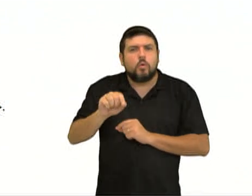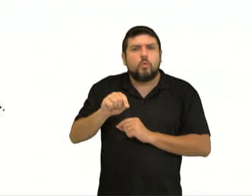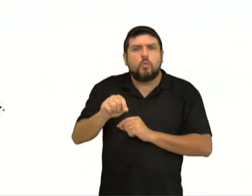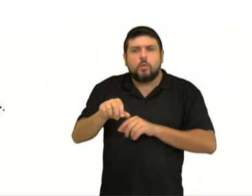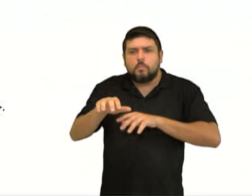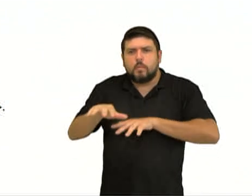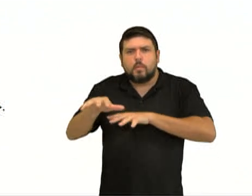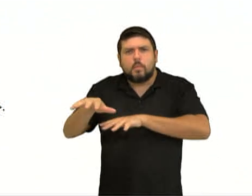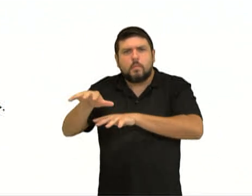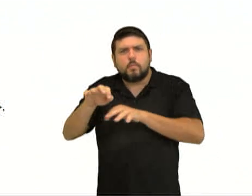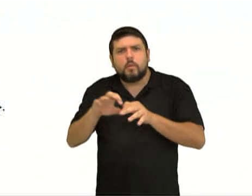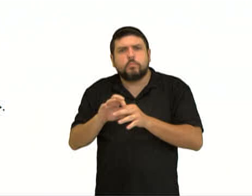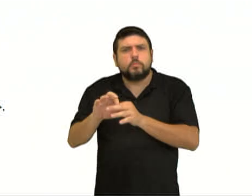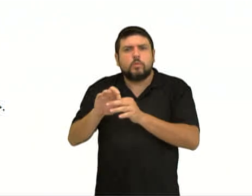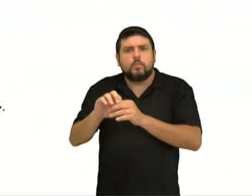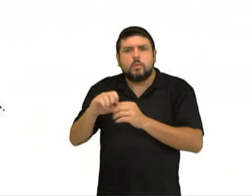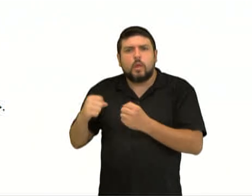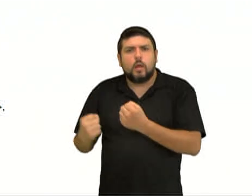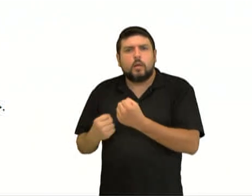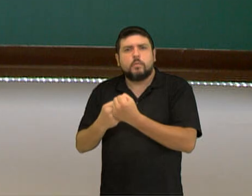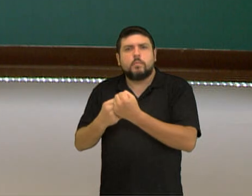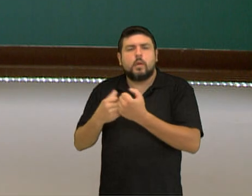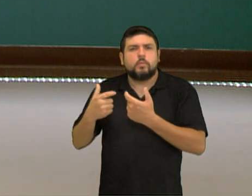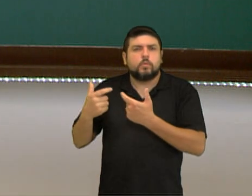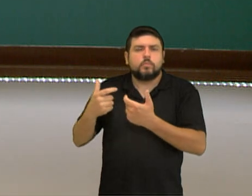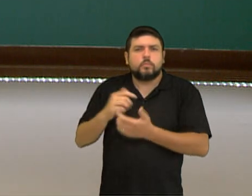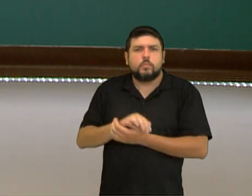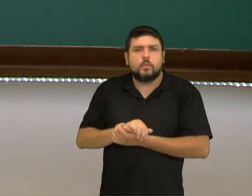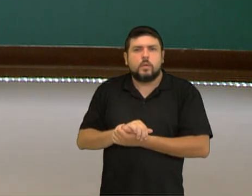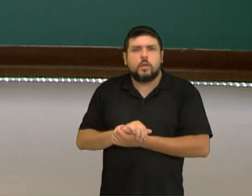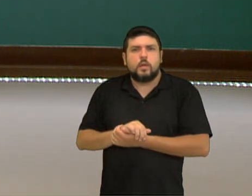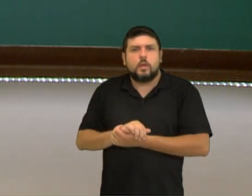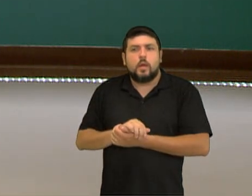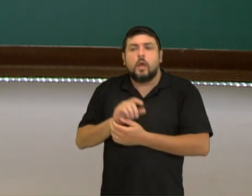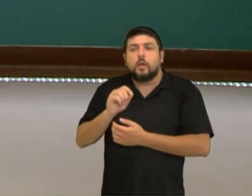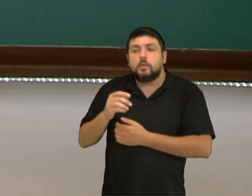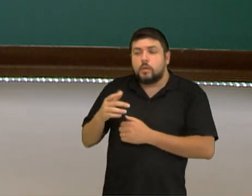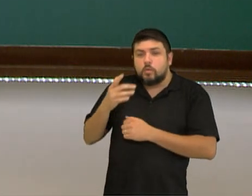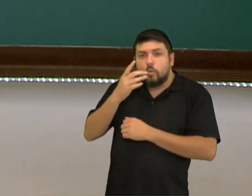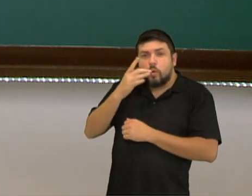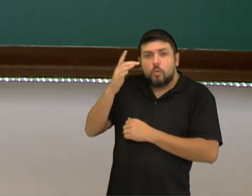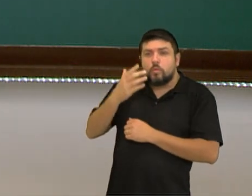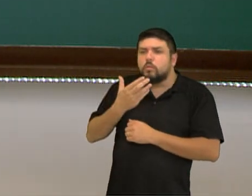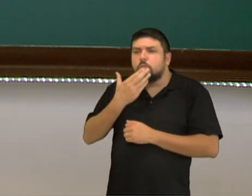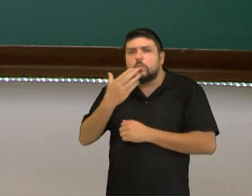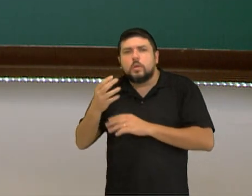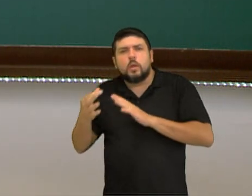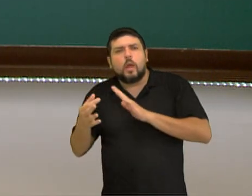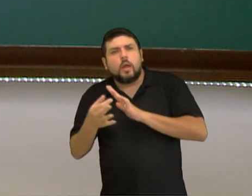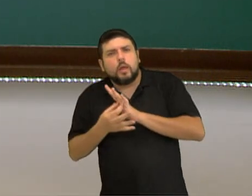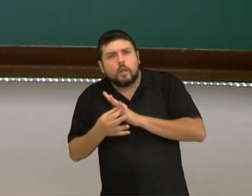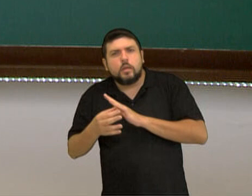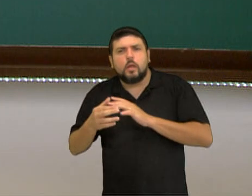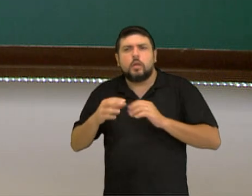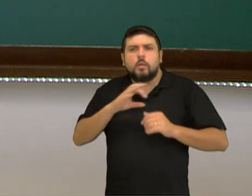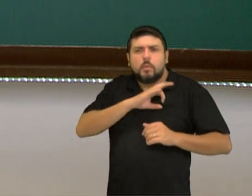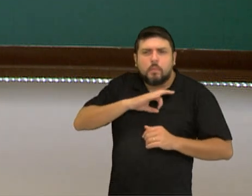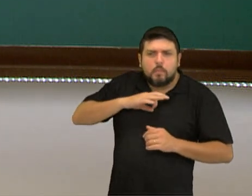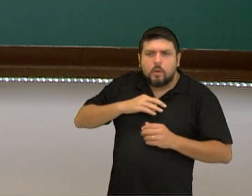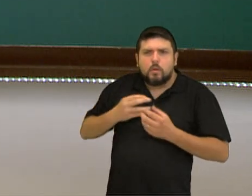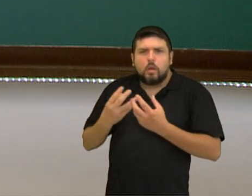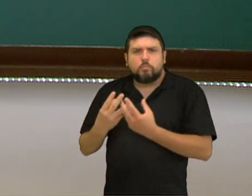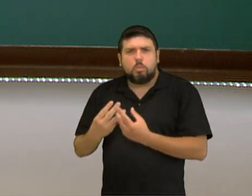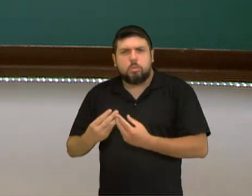luta. Inclusive quem tinha ouro foi pedido para doar alianças, correntes de ouro, anéis de ouro, para derreter, para que São Paulo